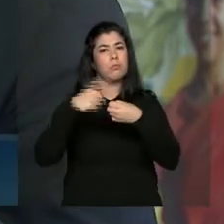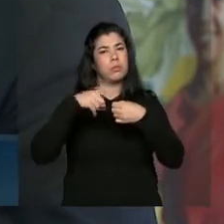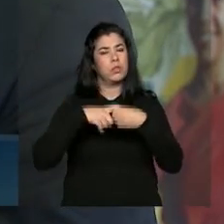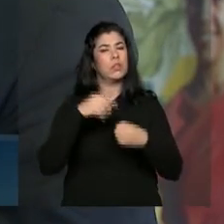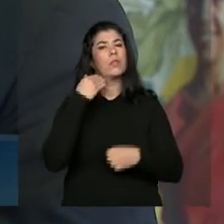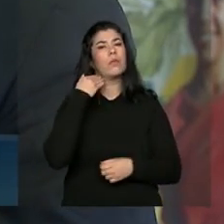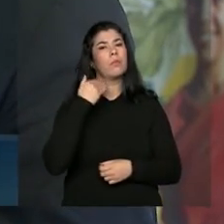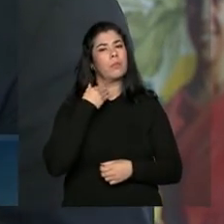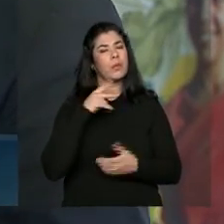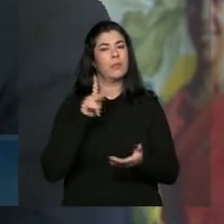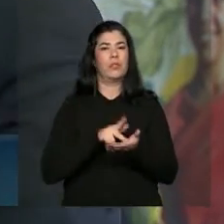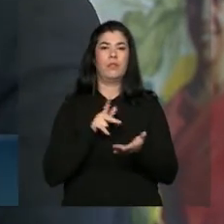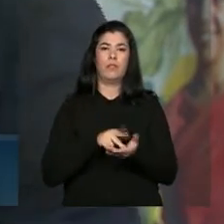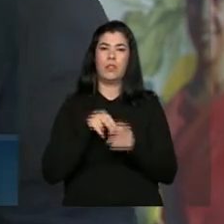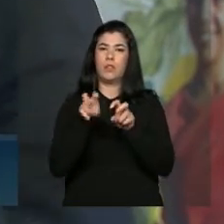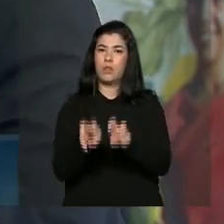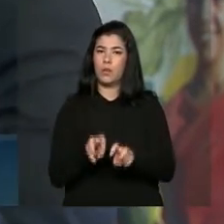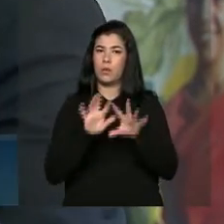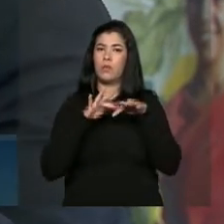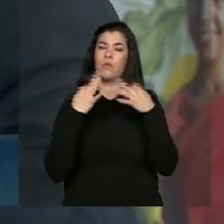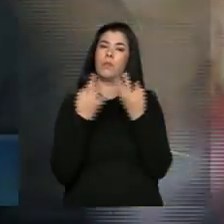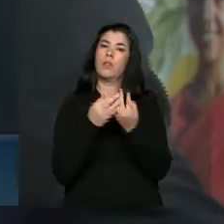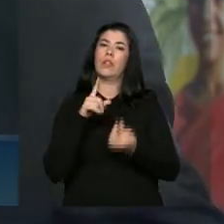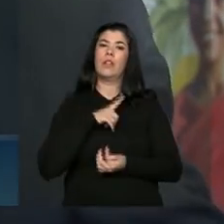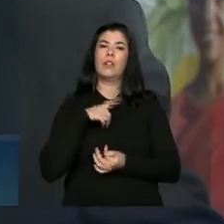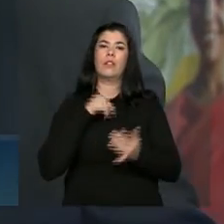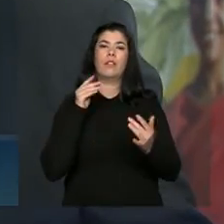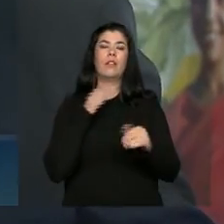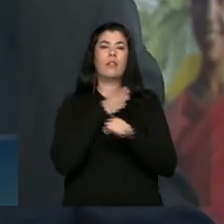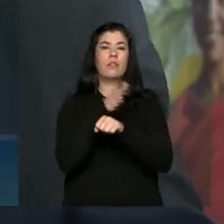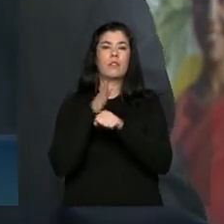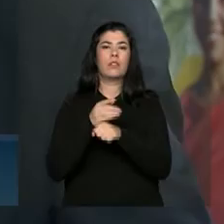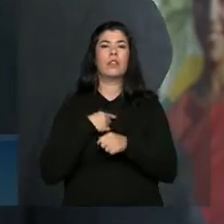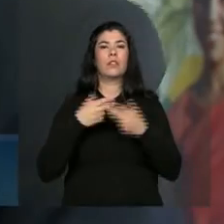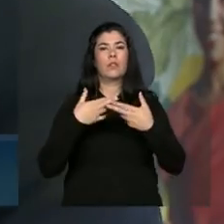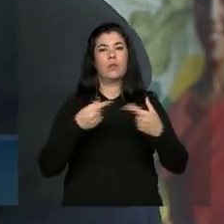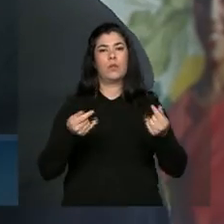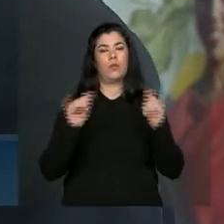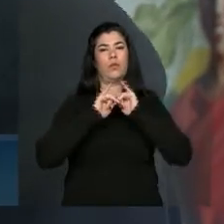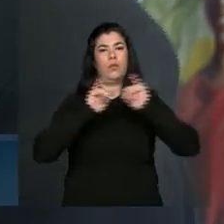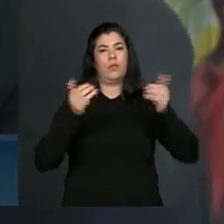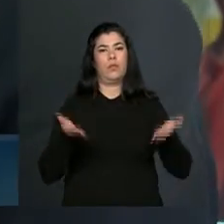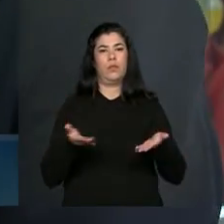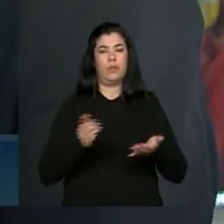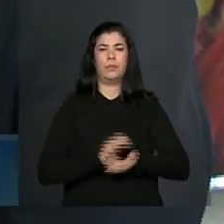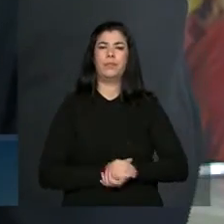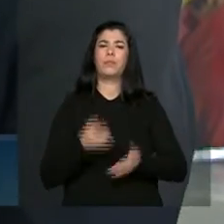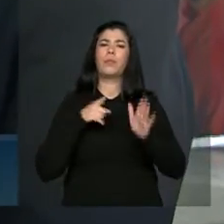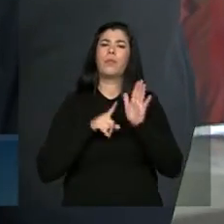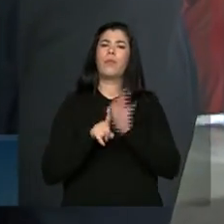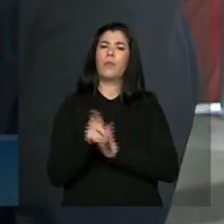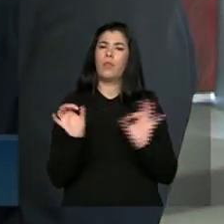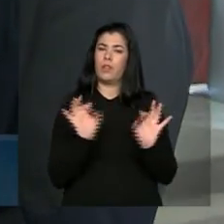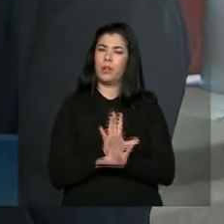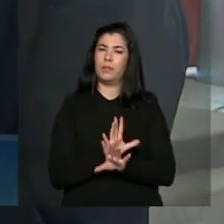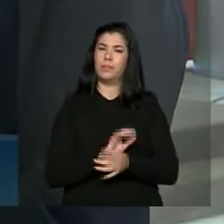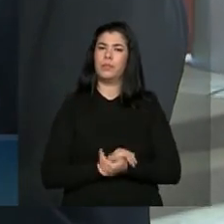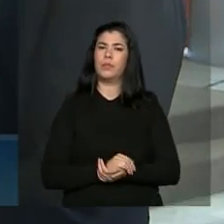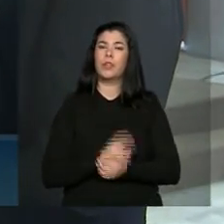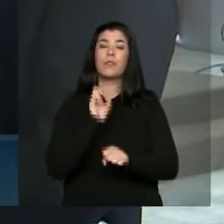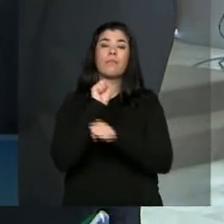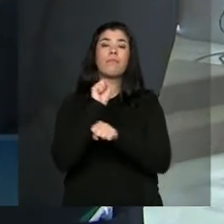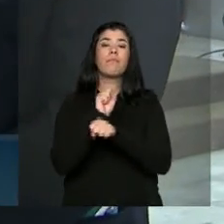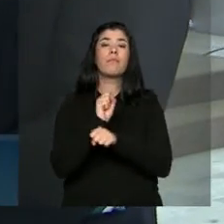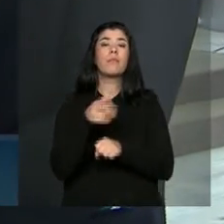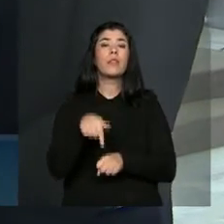os agricultores tenham acesso a esses recursos que serão anunciados aqui. E para a gente encerrar, qual a expectativa então para o